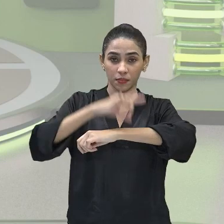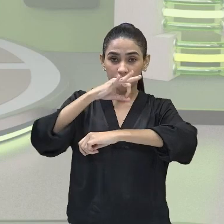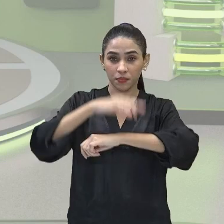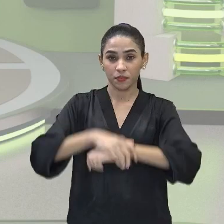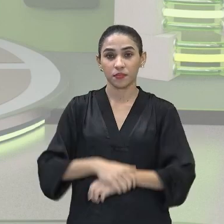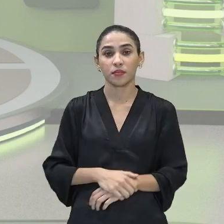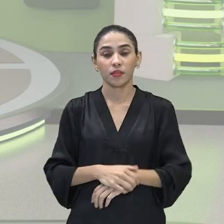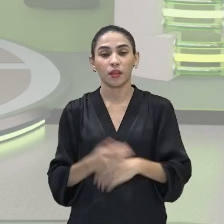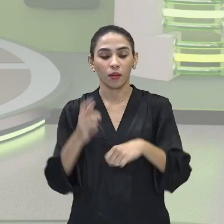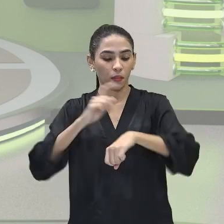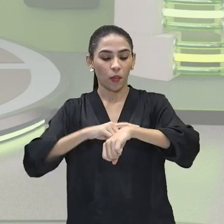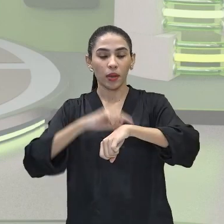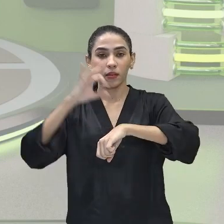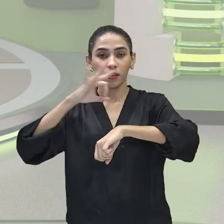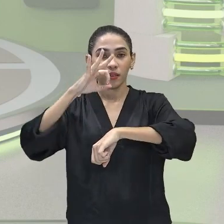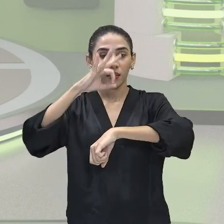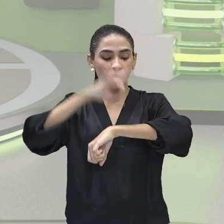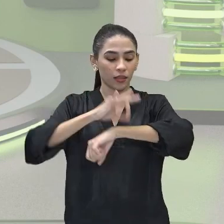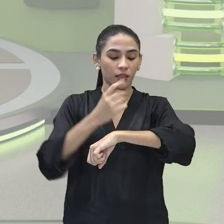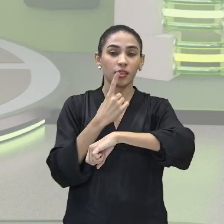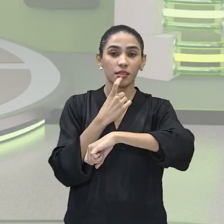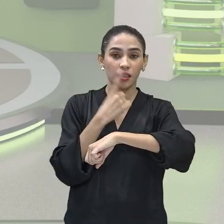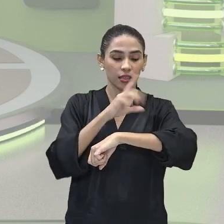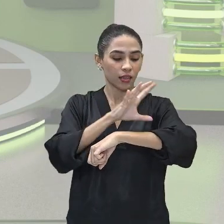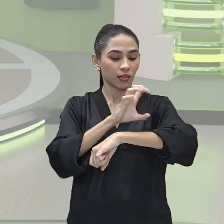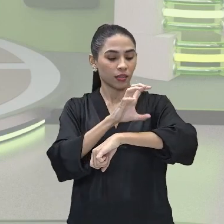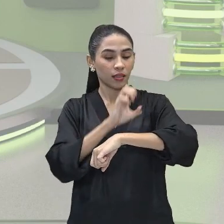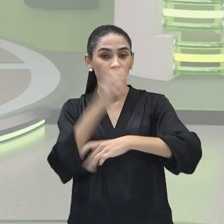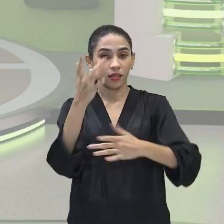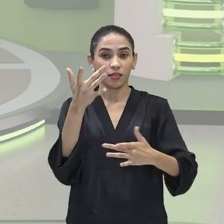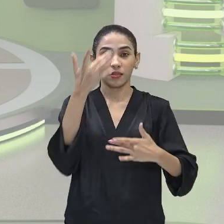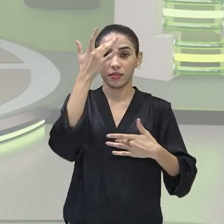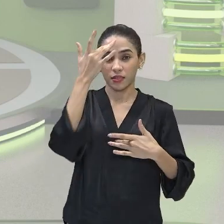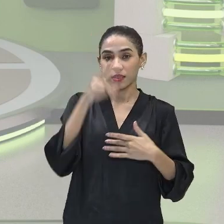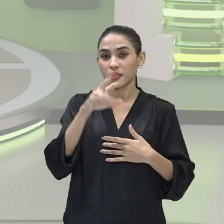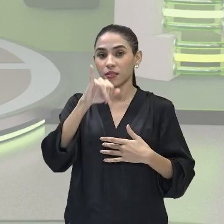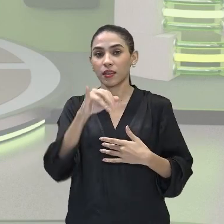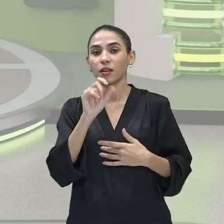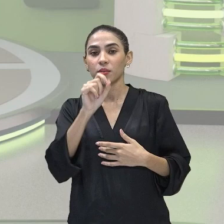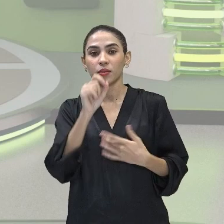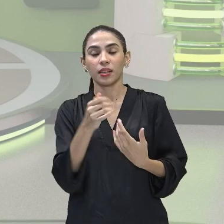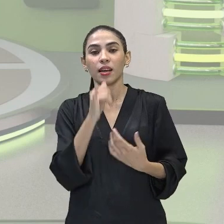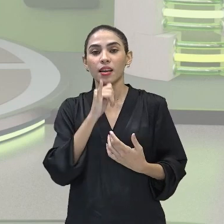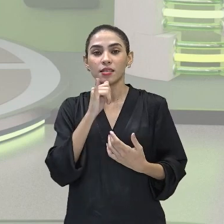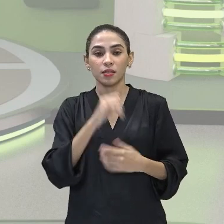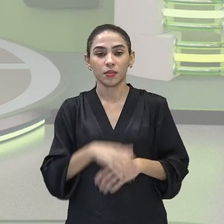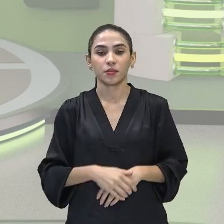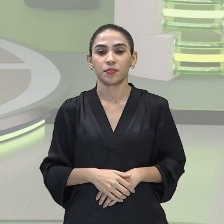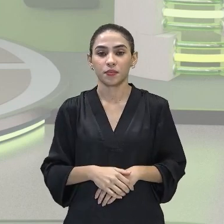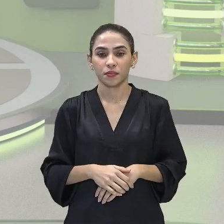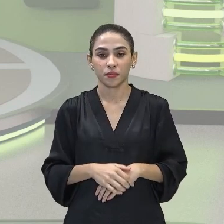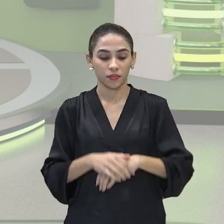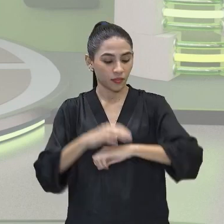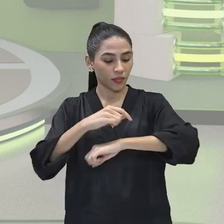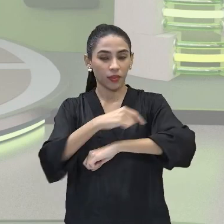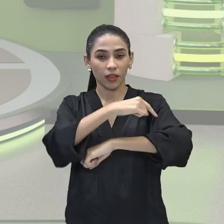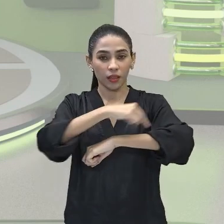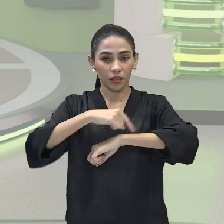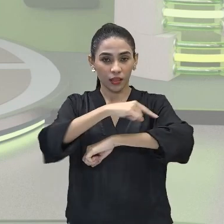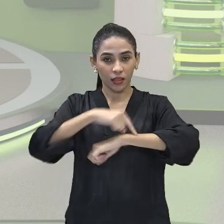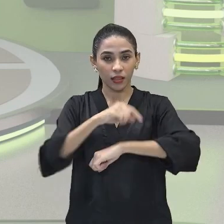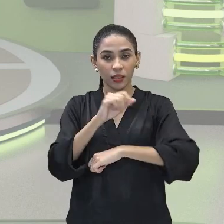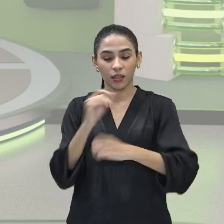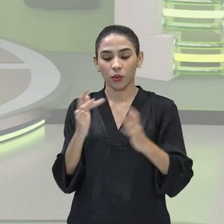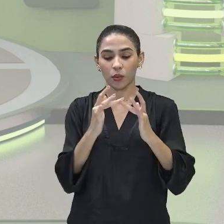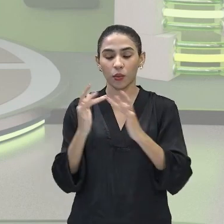E ao ingerir o sangue, ela vai transmitir esse protozoário que vai cair na rede sanguínea, né, dessa pessoa, vai entrar